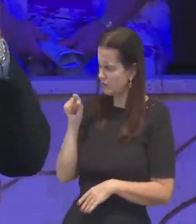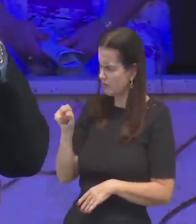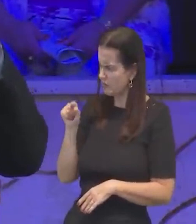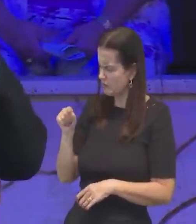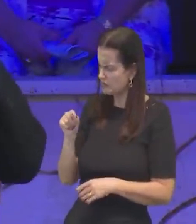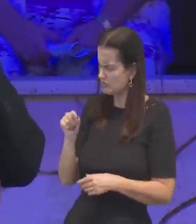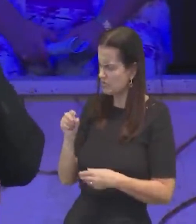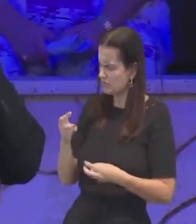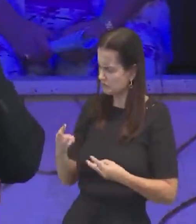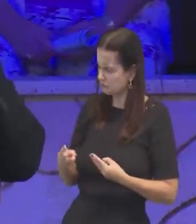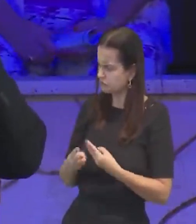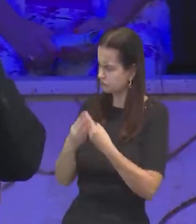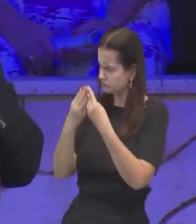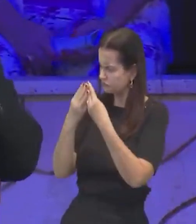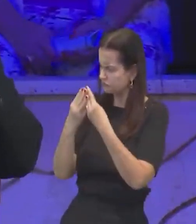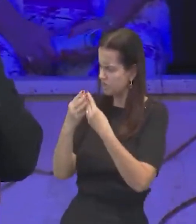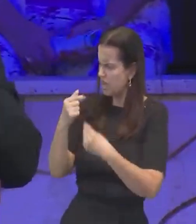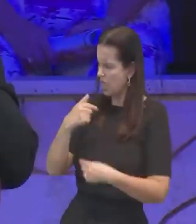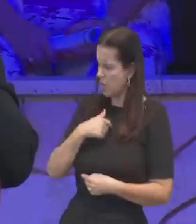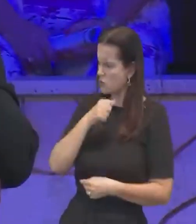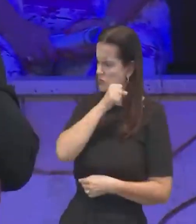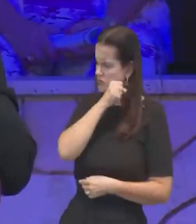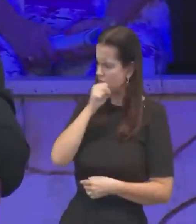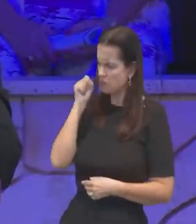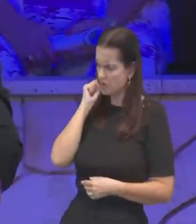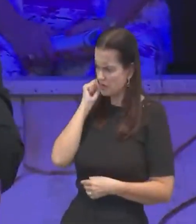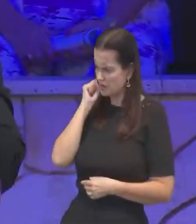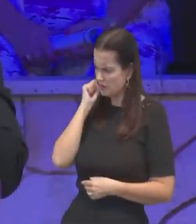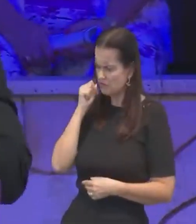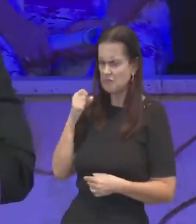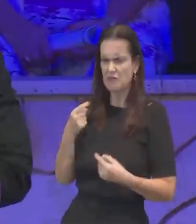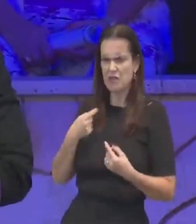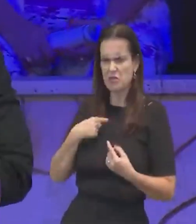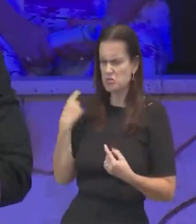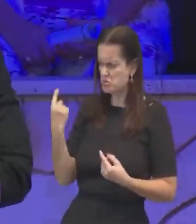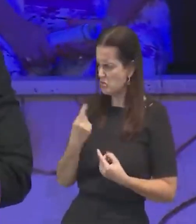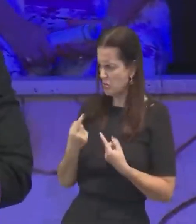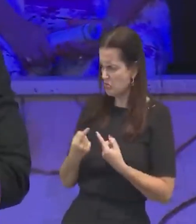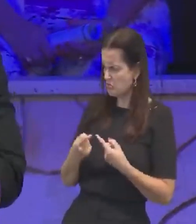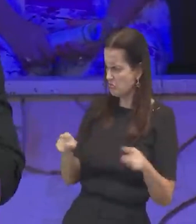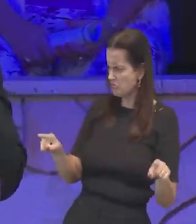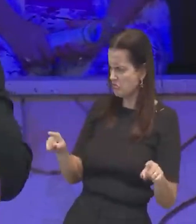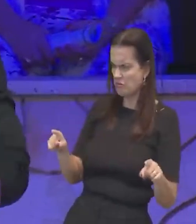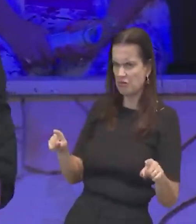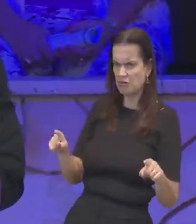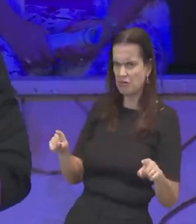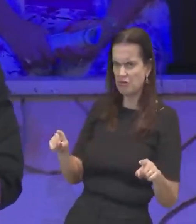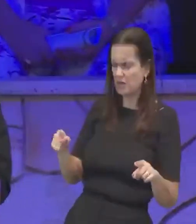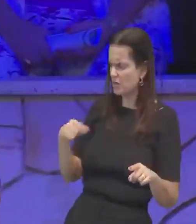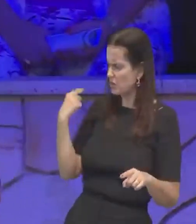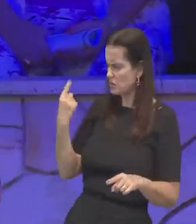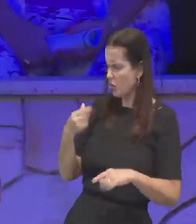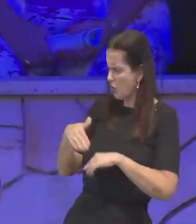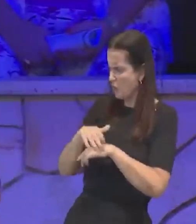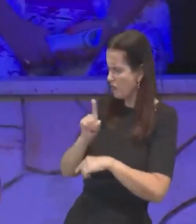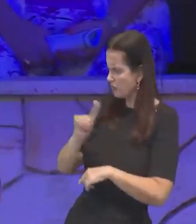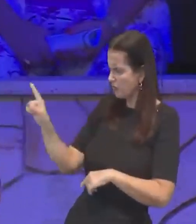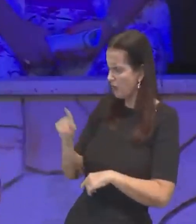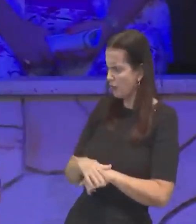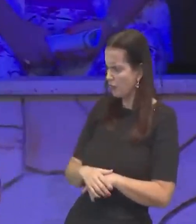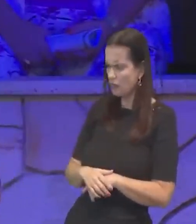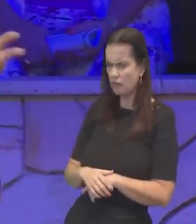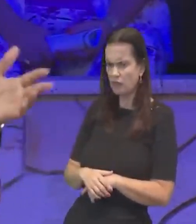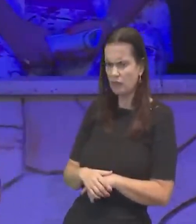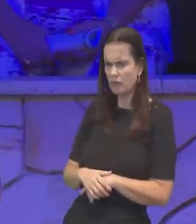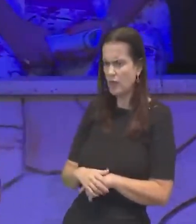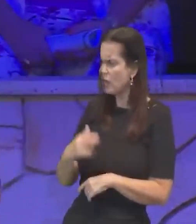fator histórico, dizendo: como tu, sendo judeu, pede-me de beber água, a mim que sou mulher samaritana? Você não sabe que um